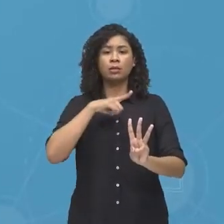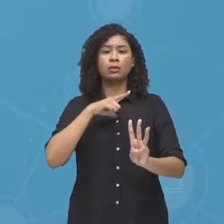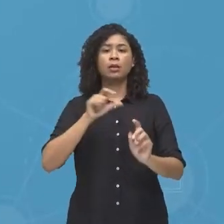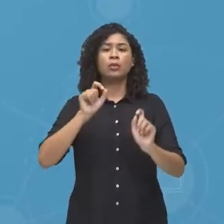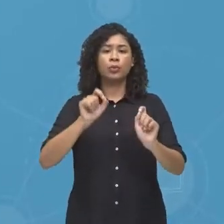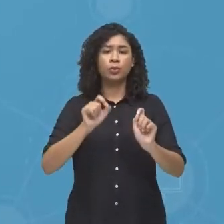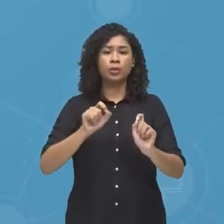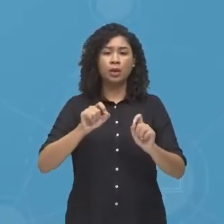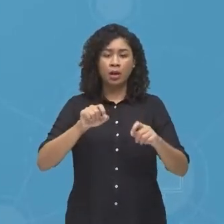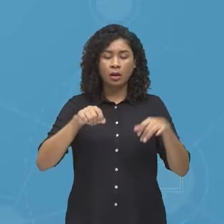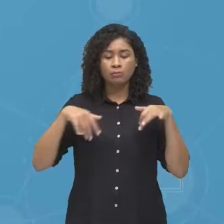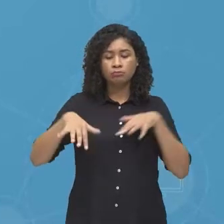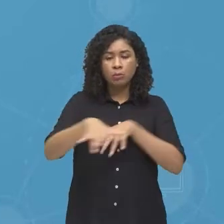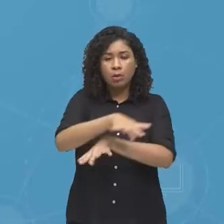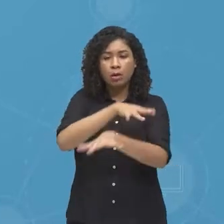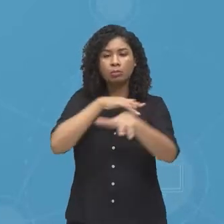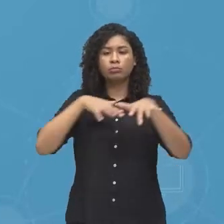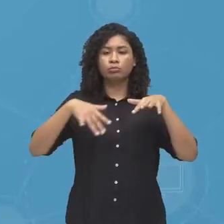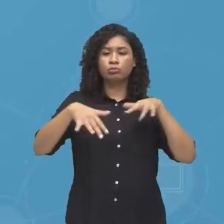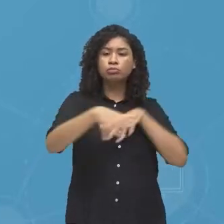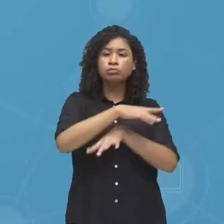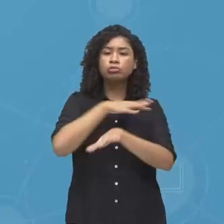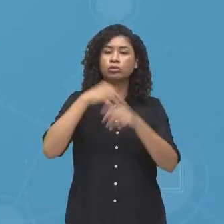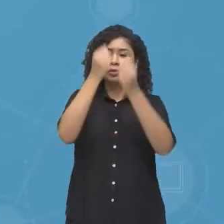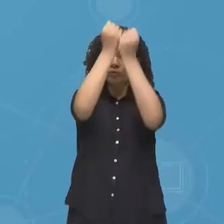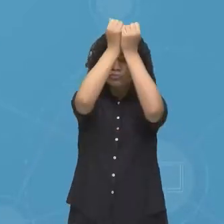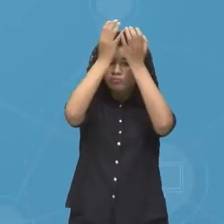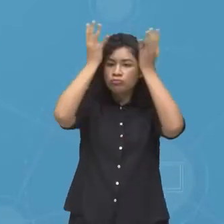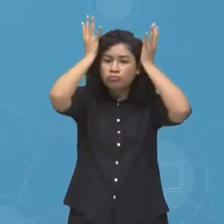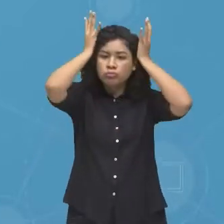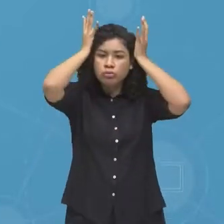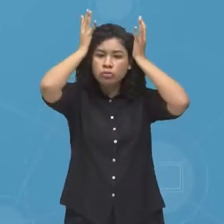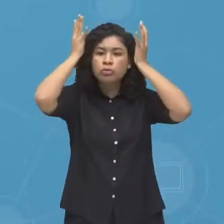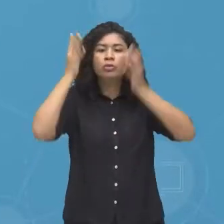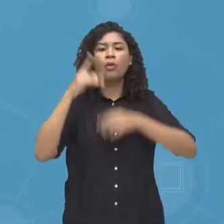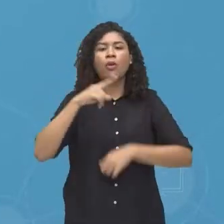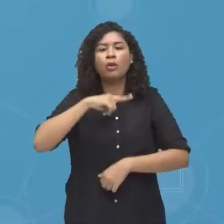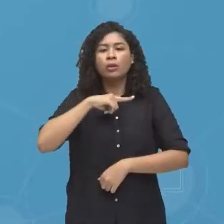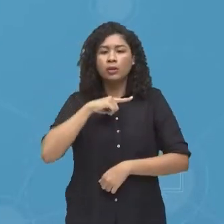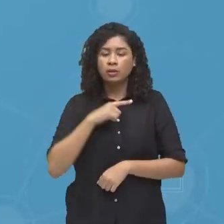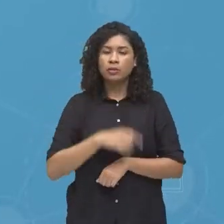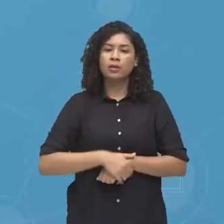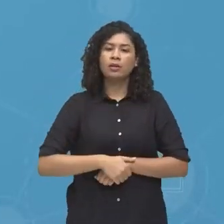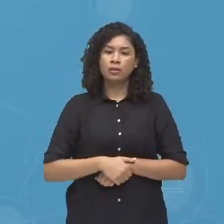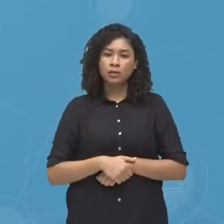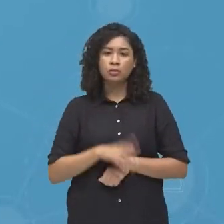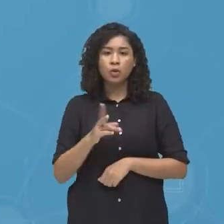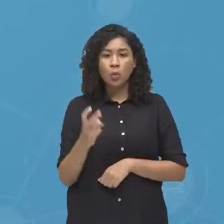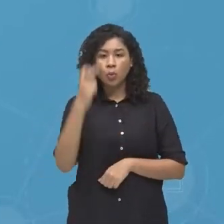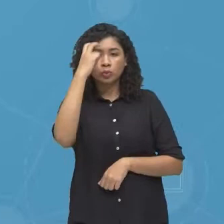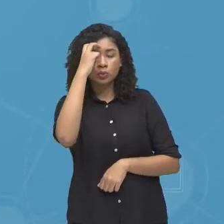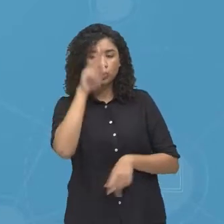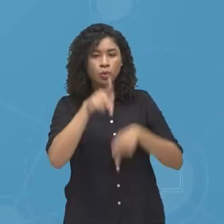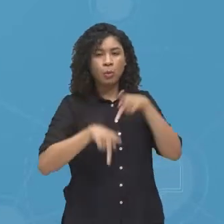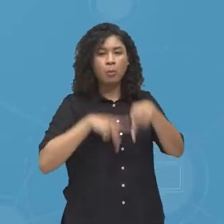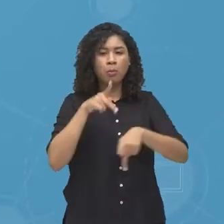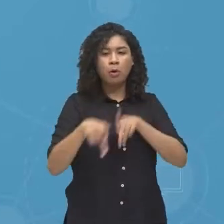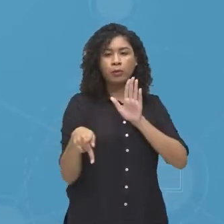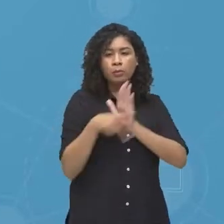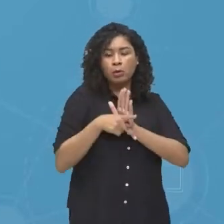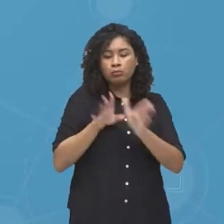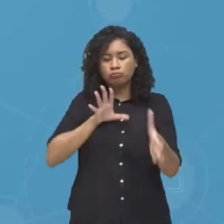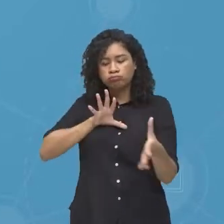os seus rituais de pajelança ligadas à sua cultura, ao seu povo originário.